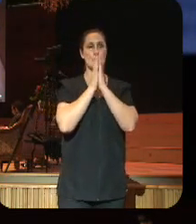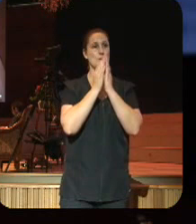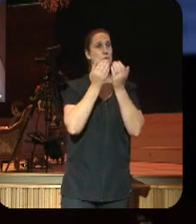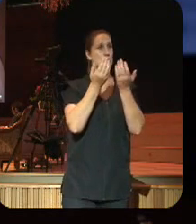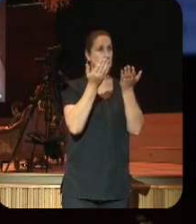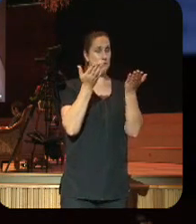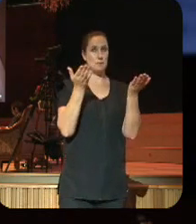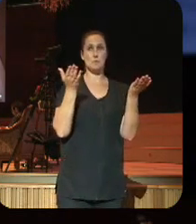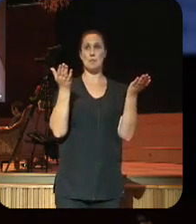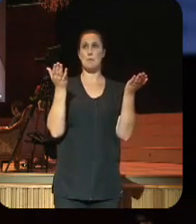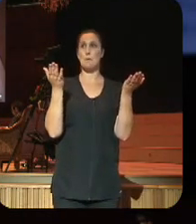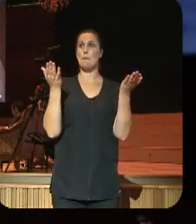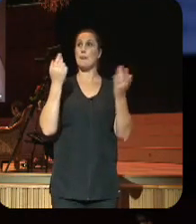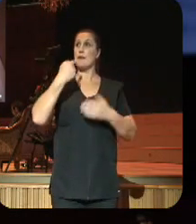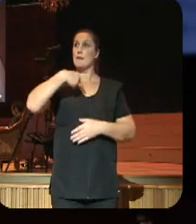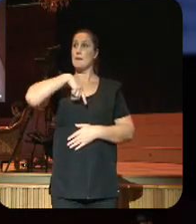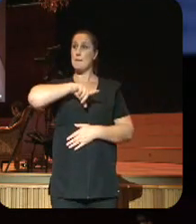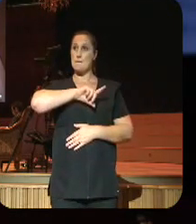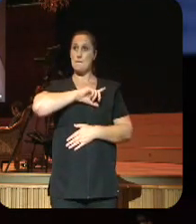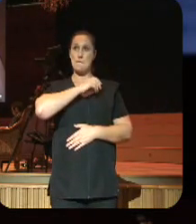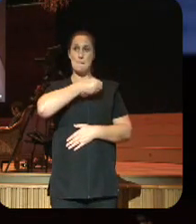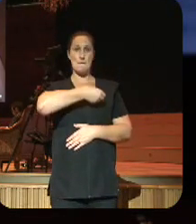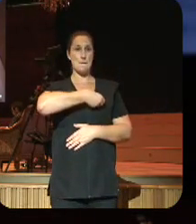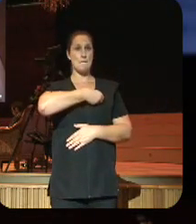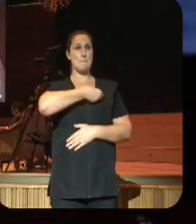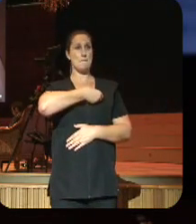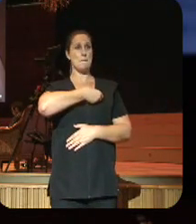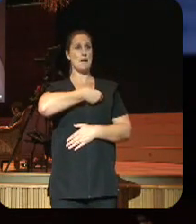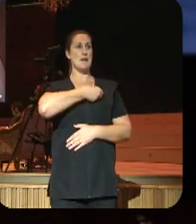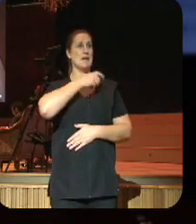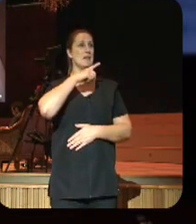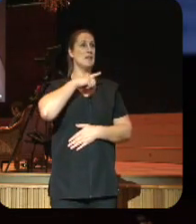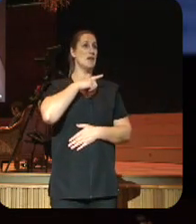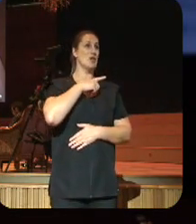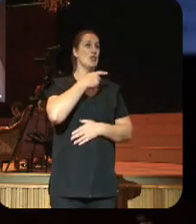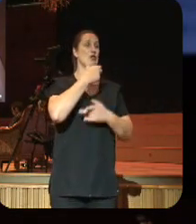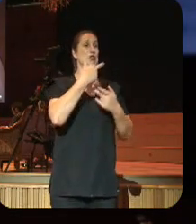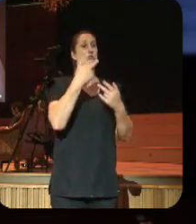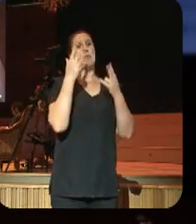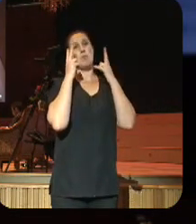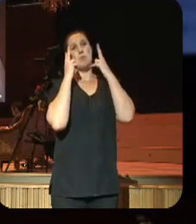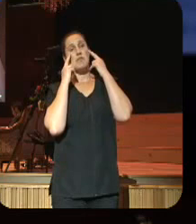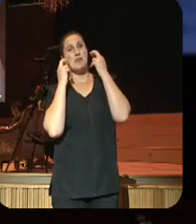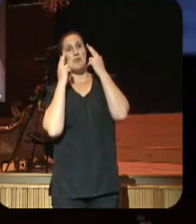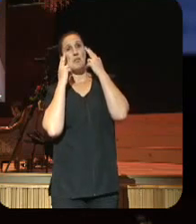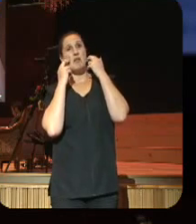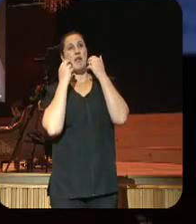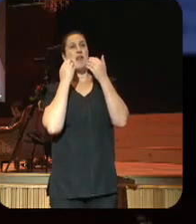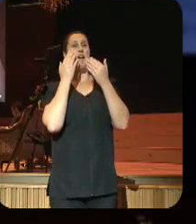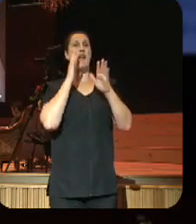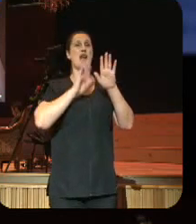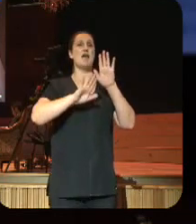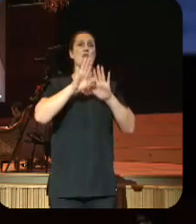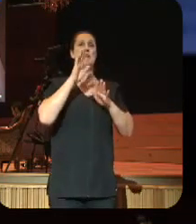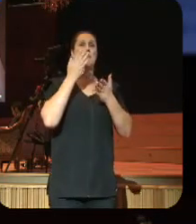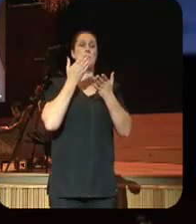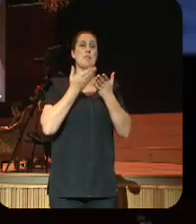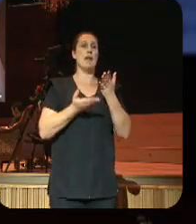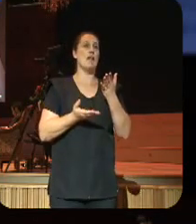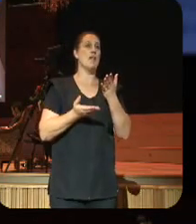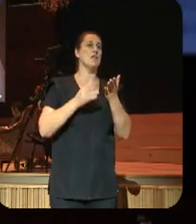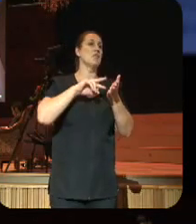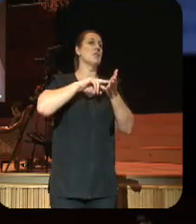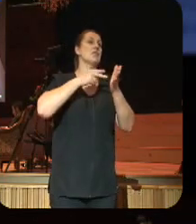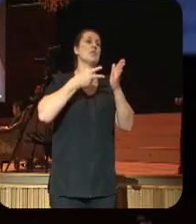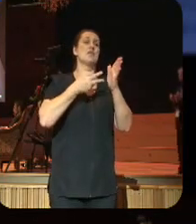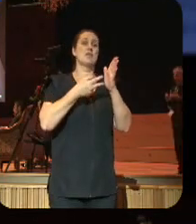porque na nossa vida há coisas que são tão normais que às vezes perdem o seu significado e